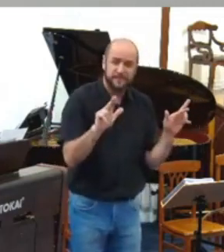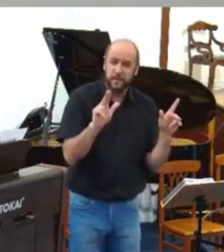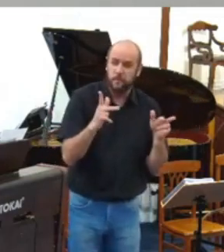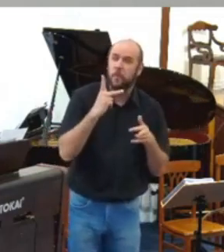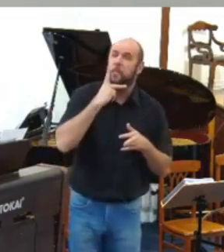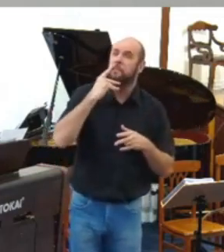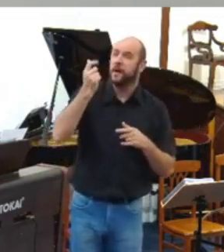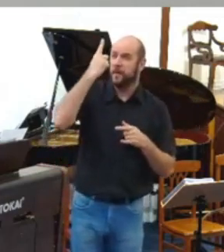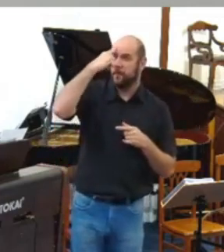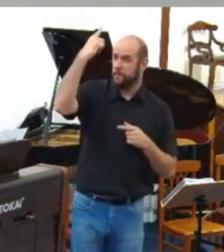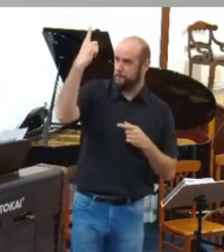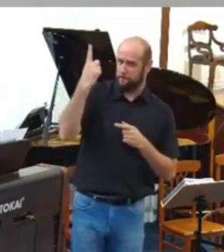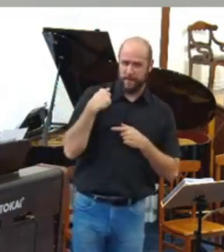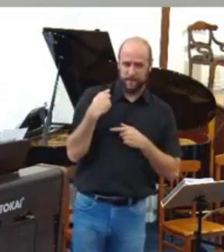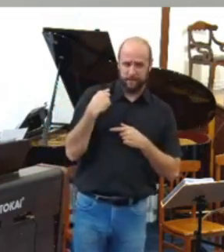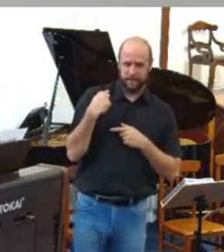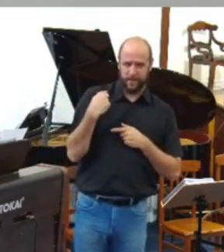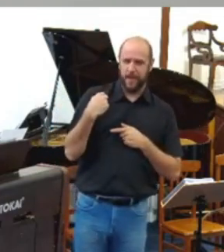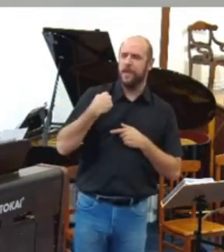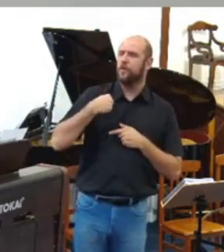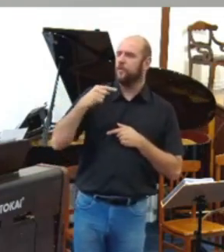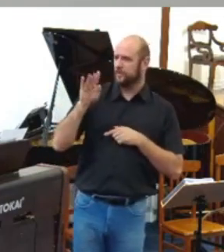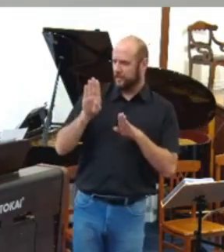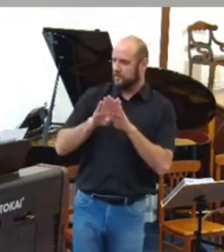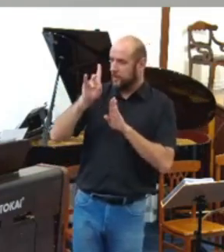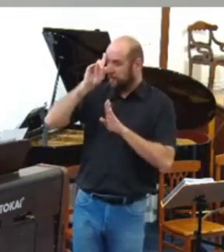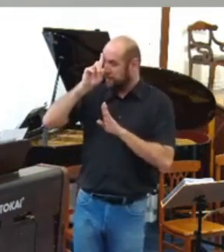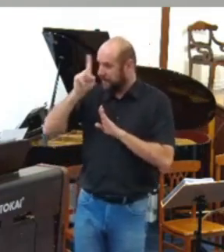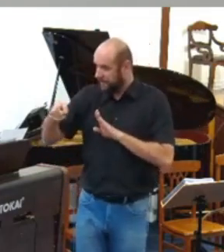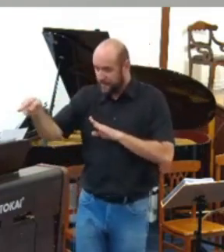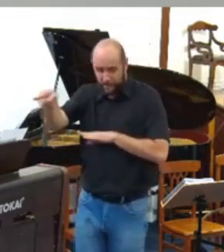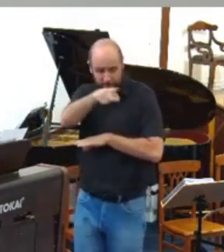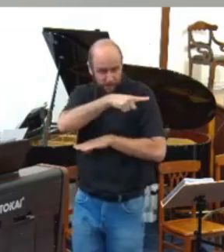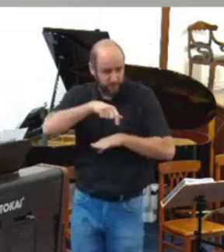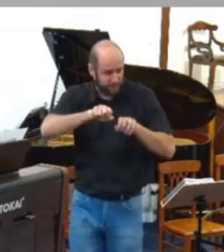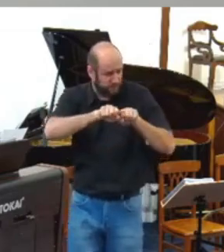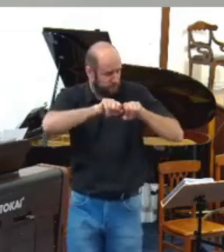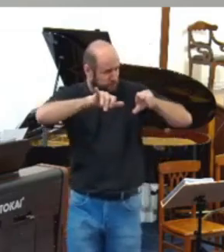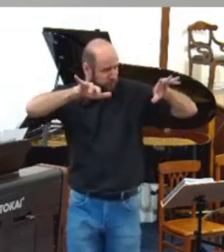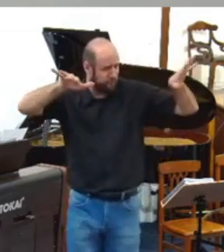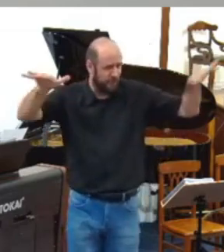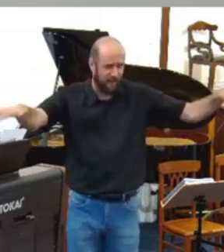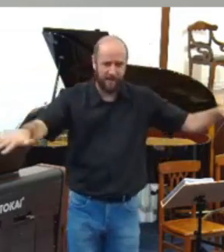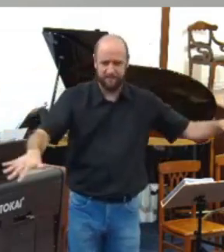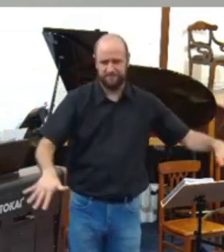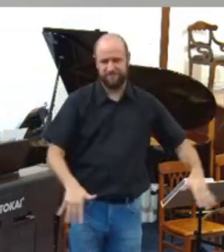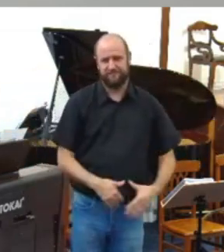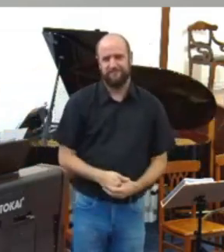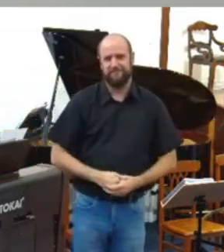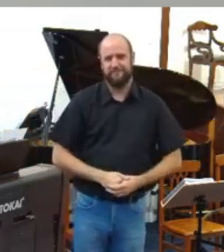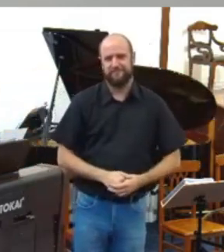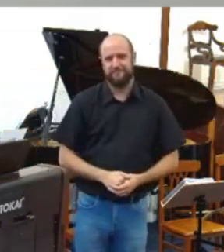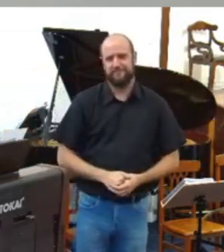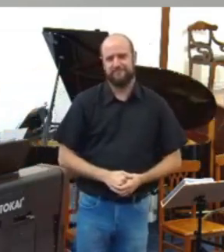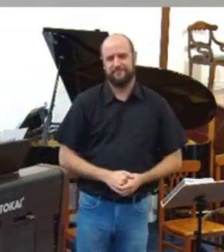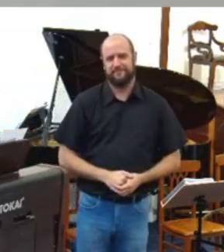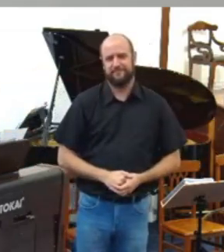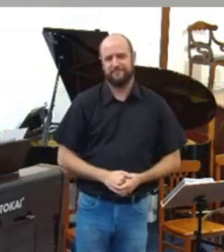o Pai me enviou, eu também envio vocês.